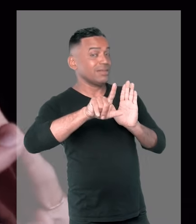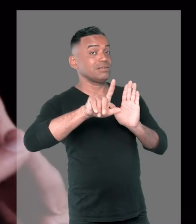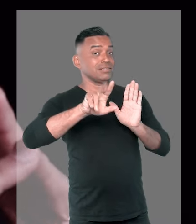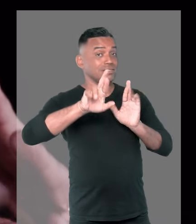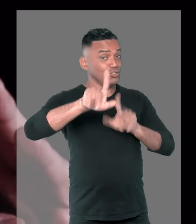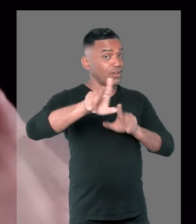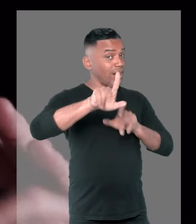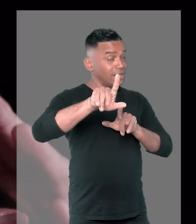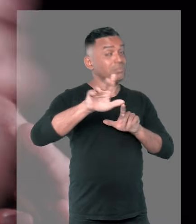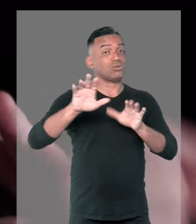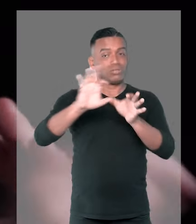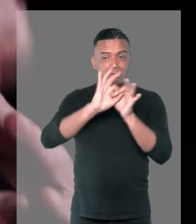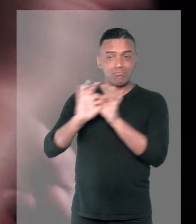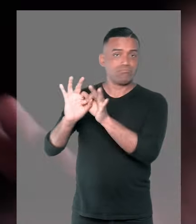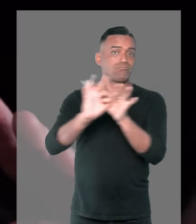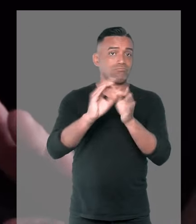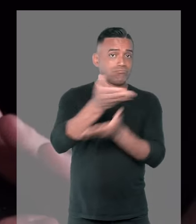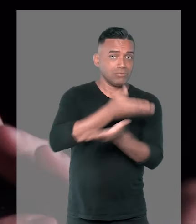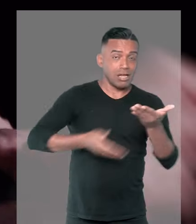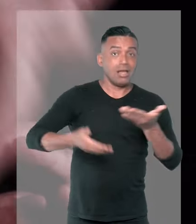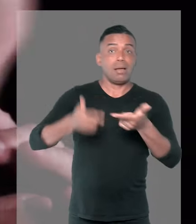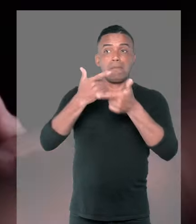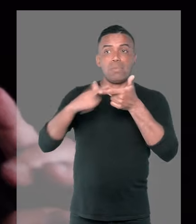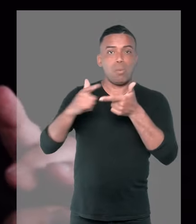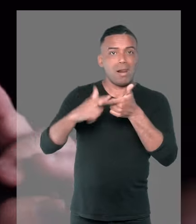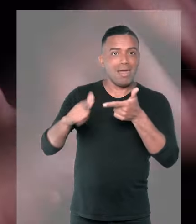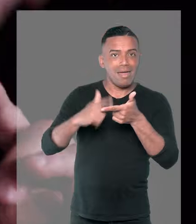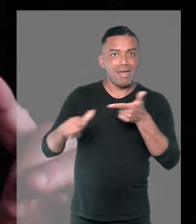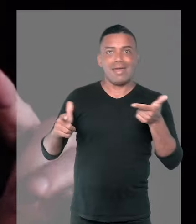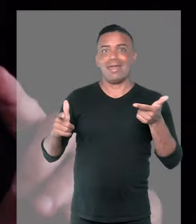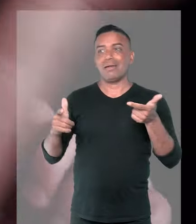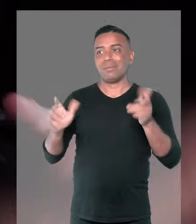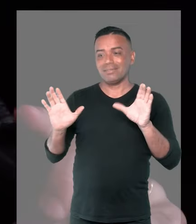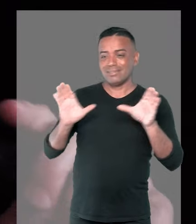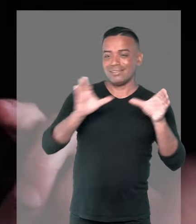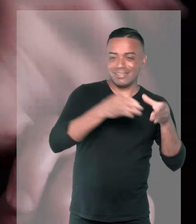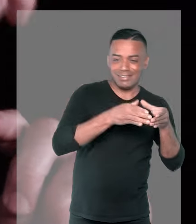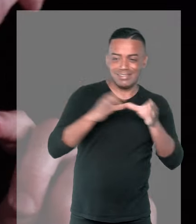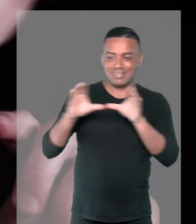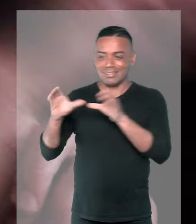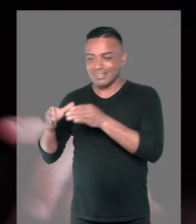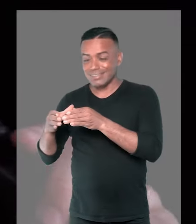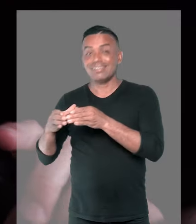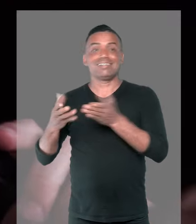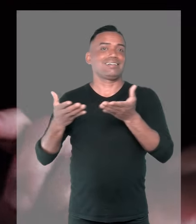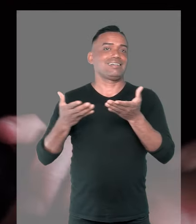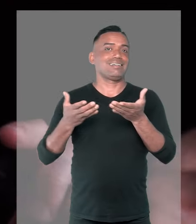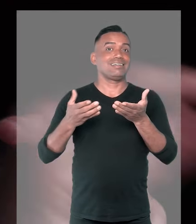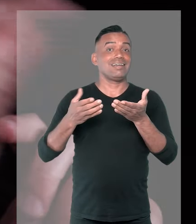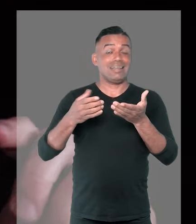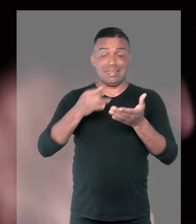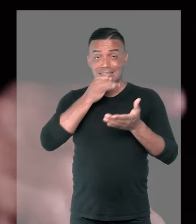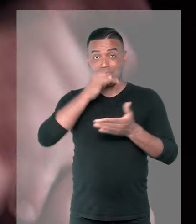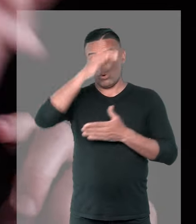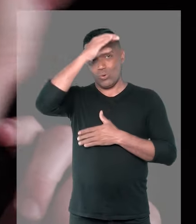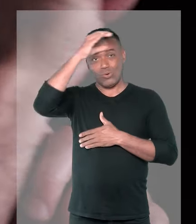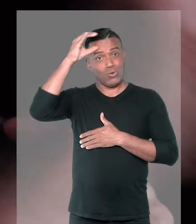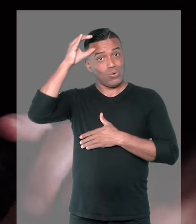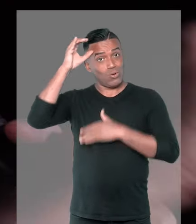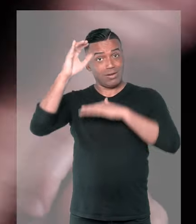articular para resolver problemas singulares de classes de pessoas como clientes Não